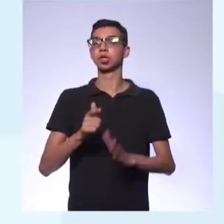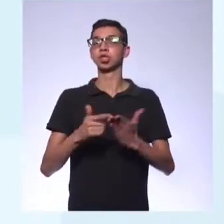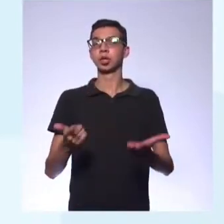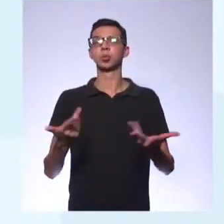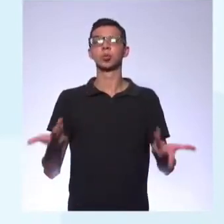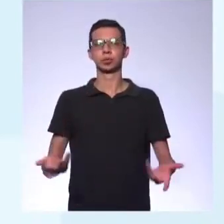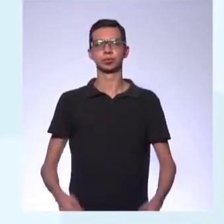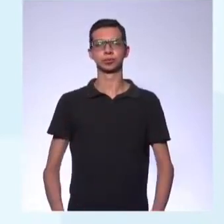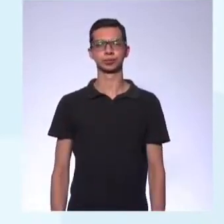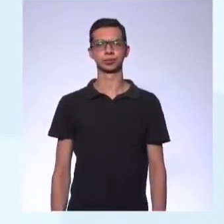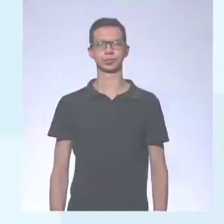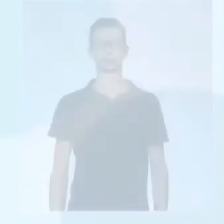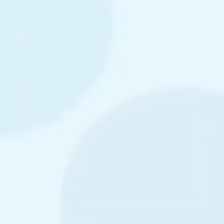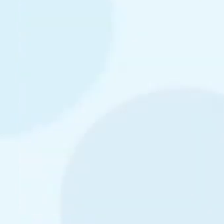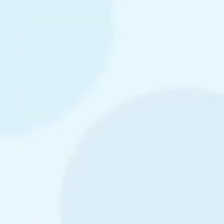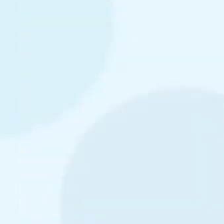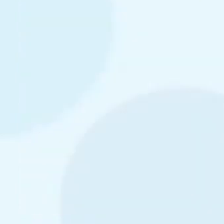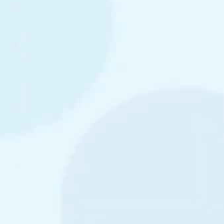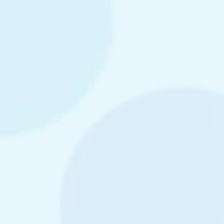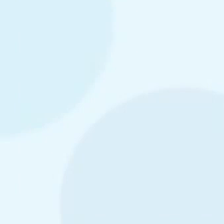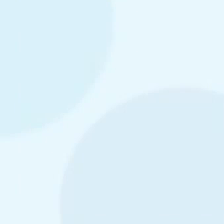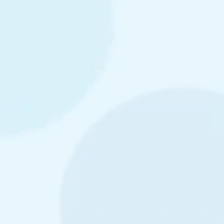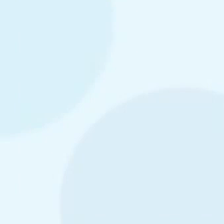já voltamos.